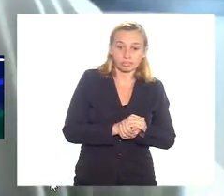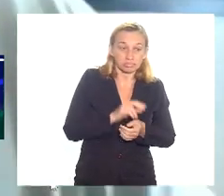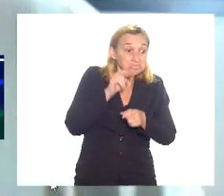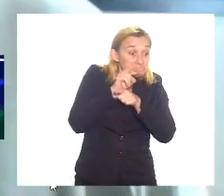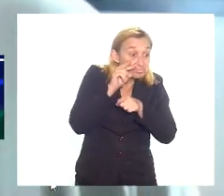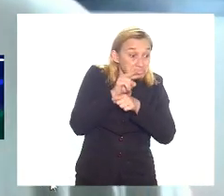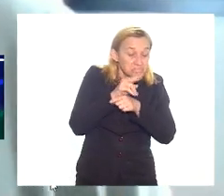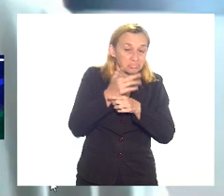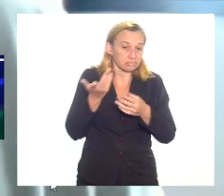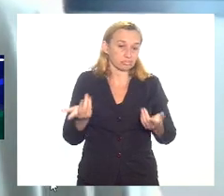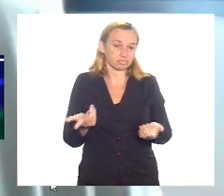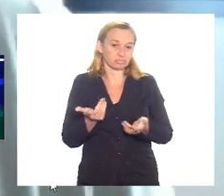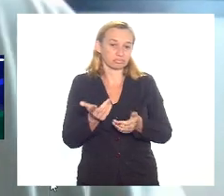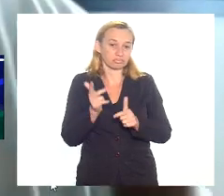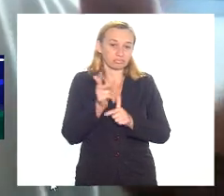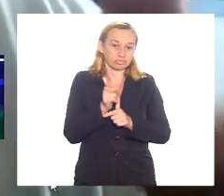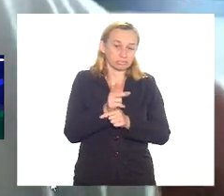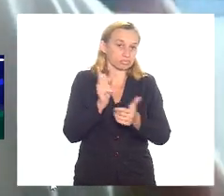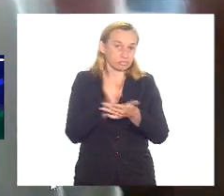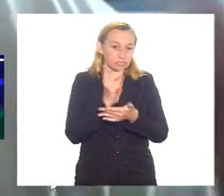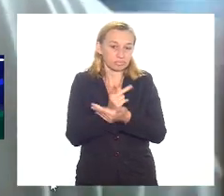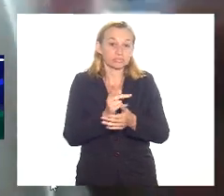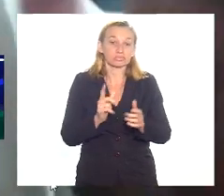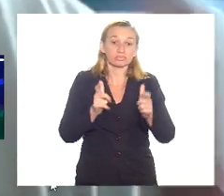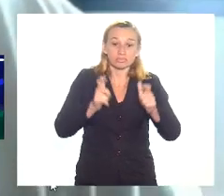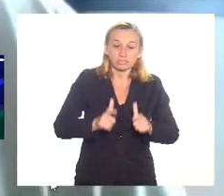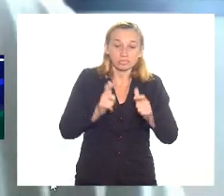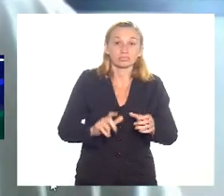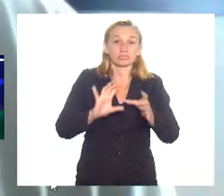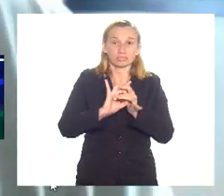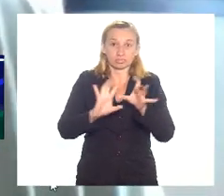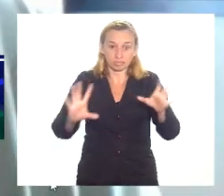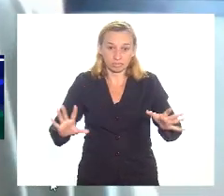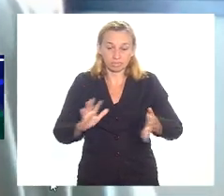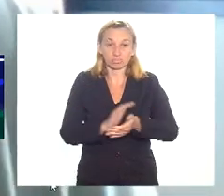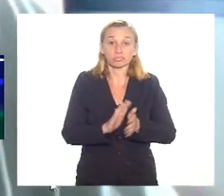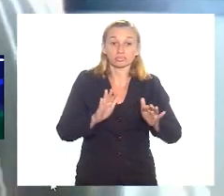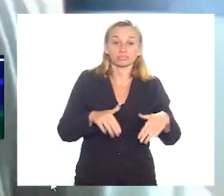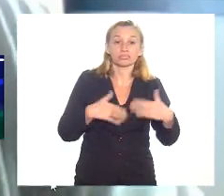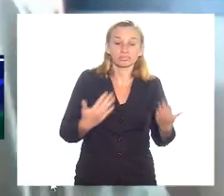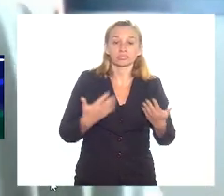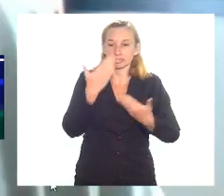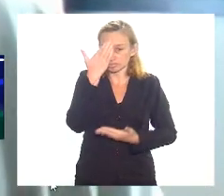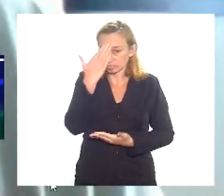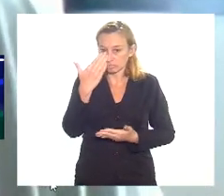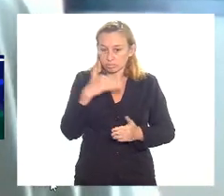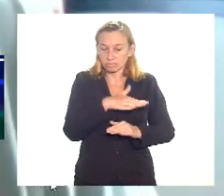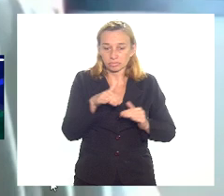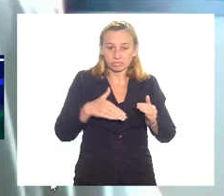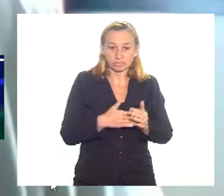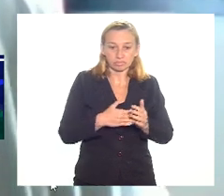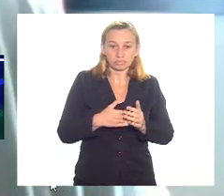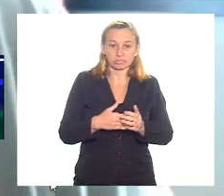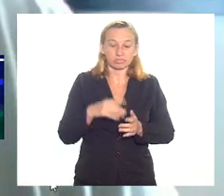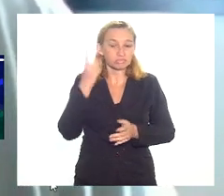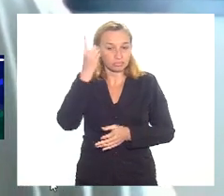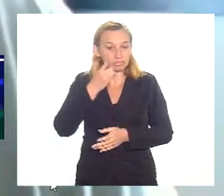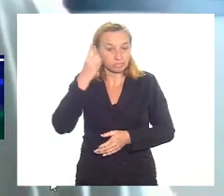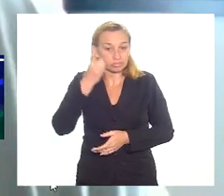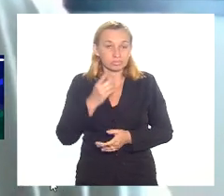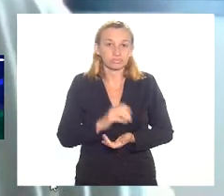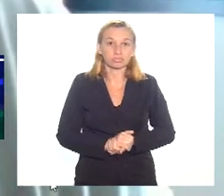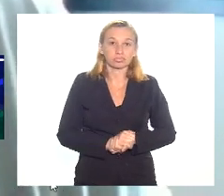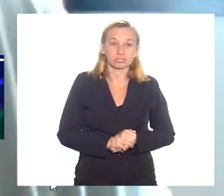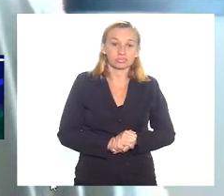de filmar sem autorização. É um espaço de liberdade. Então, eu queria agradecer a todos os deputados,